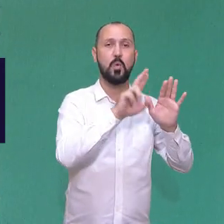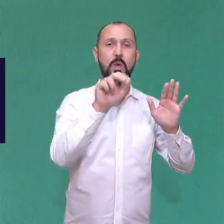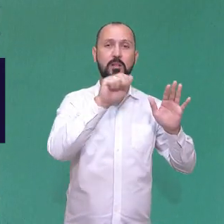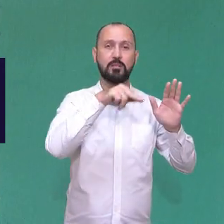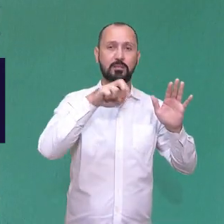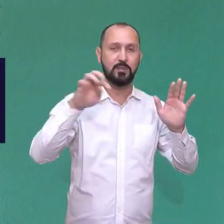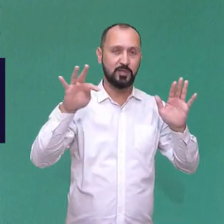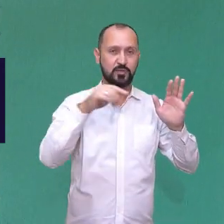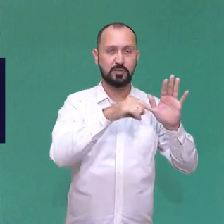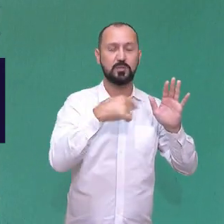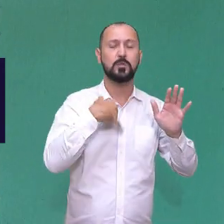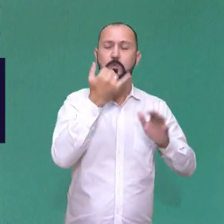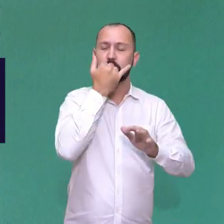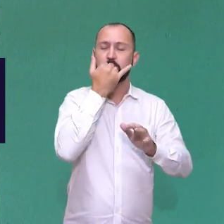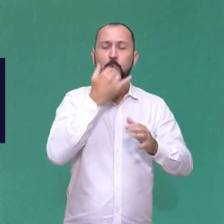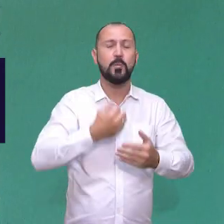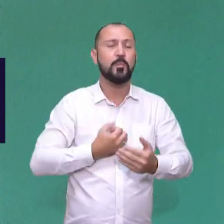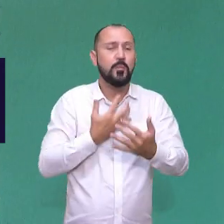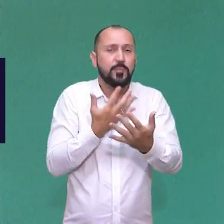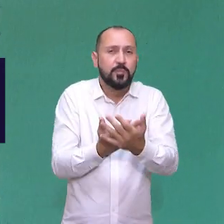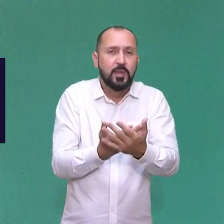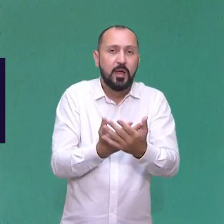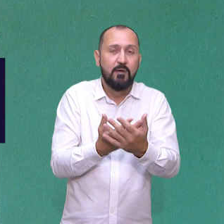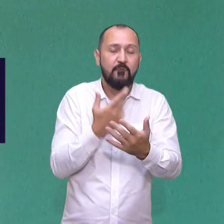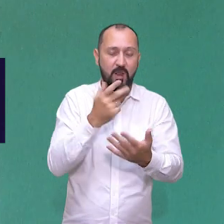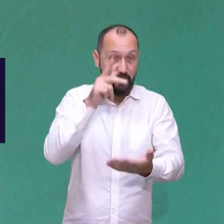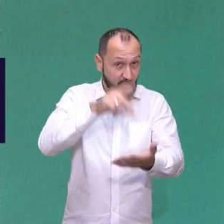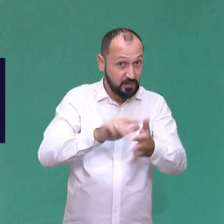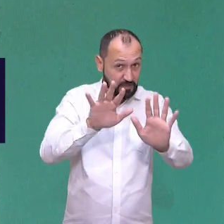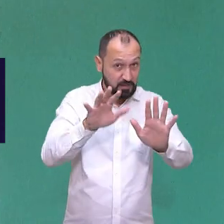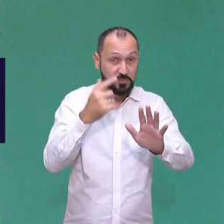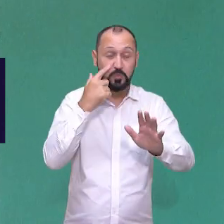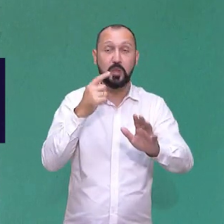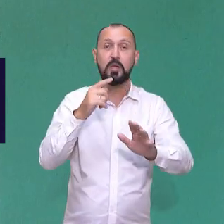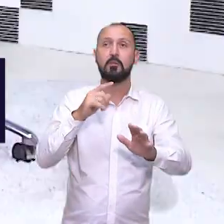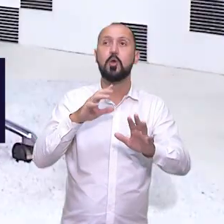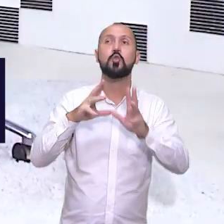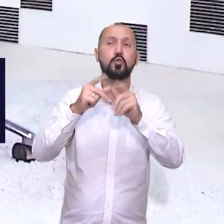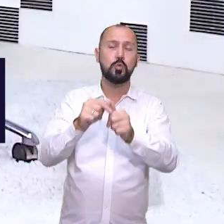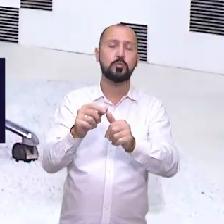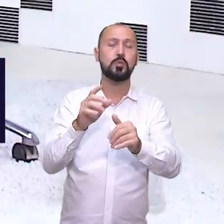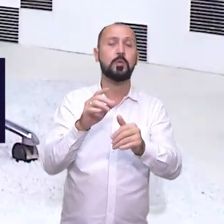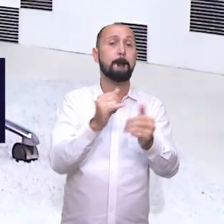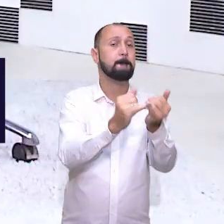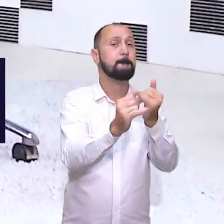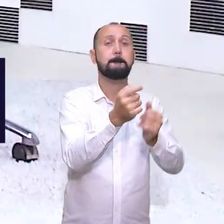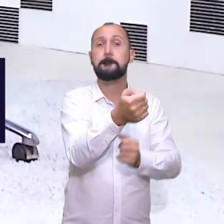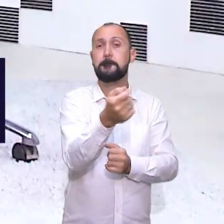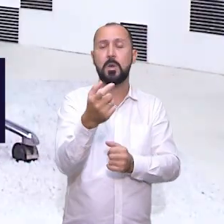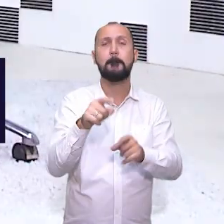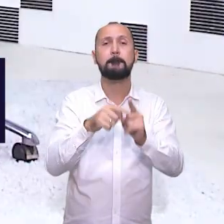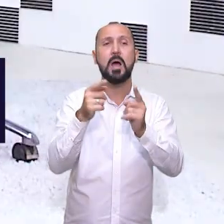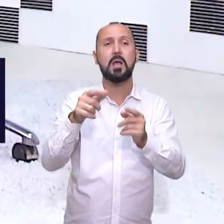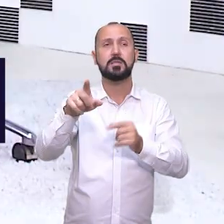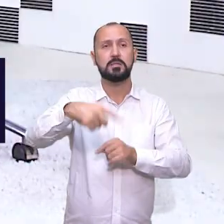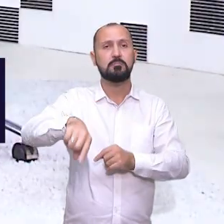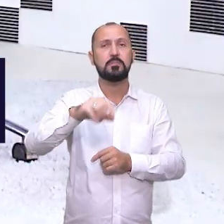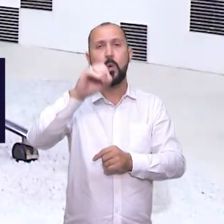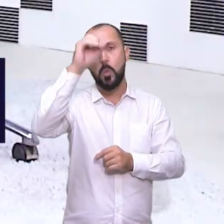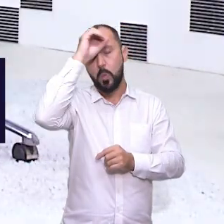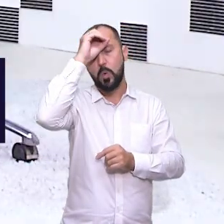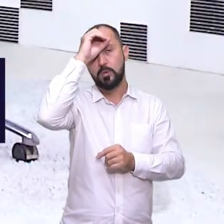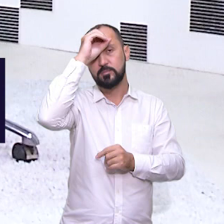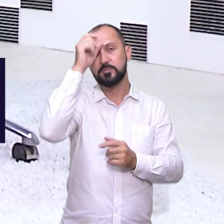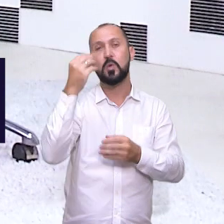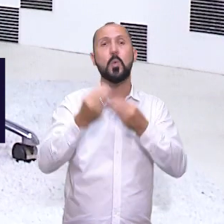o problema não é a Lei Rouanet. O problema, me desculpe aqui a honestidade, e eu não generalizo, eu sei que eu estou falando de